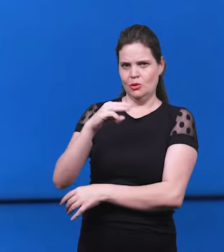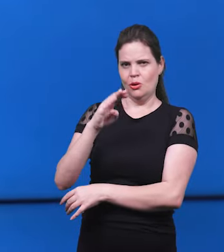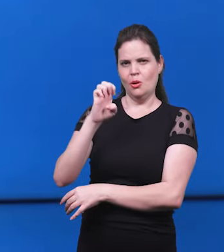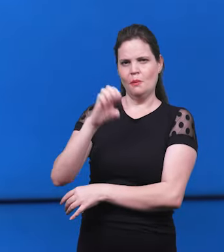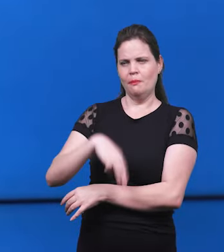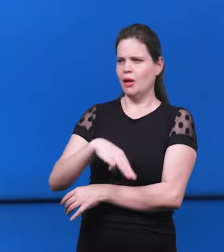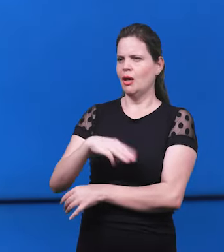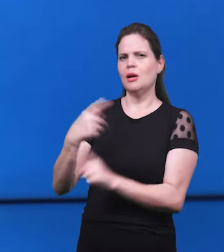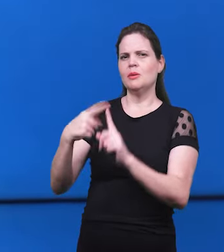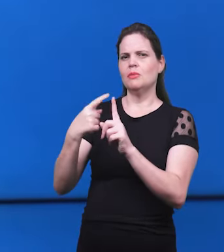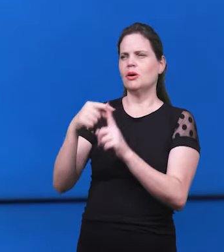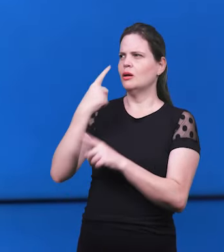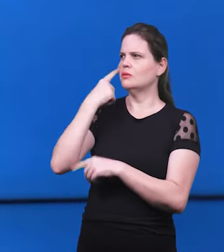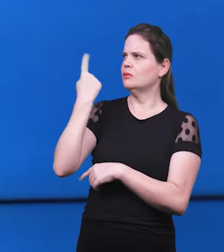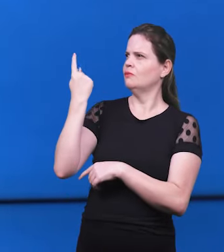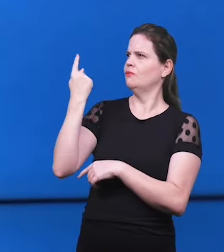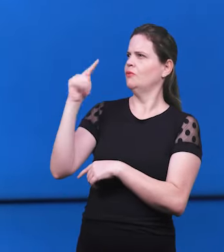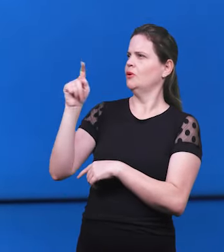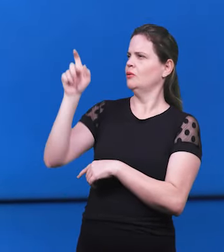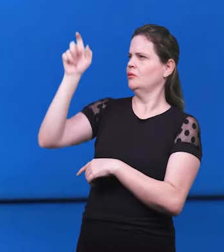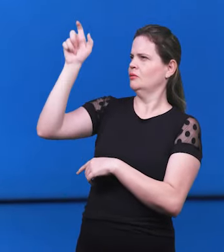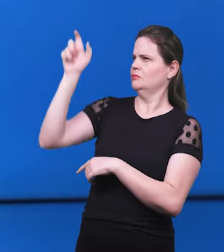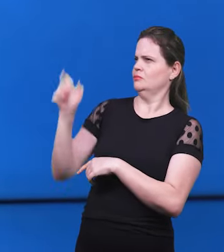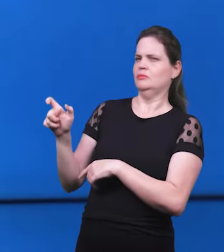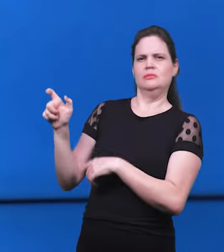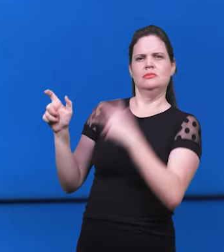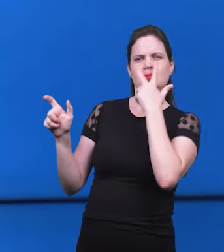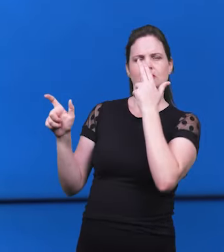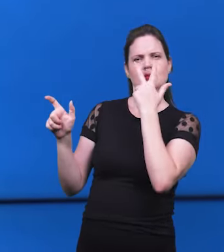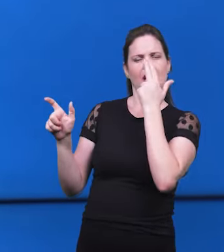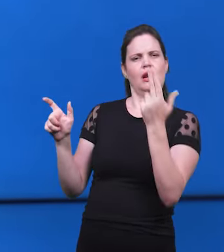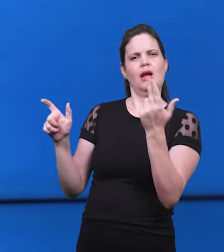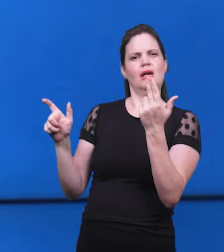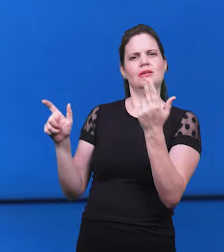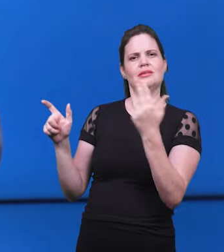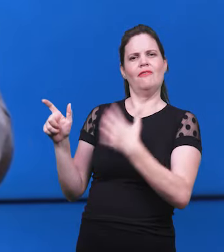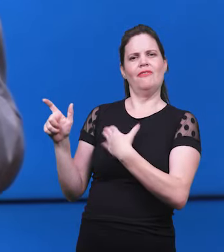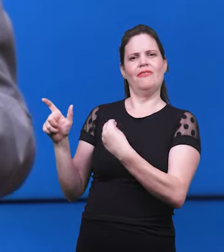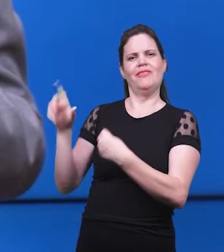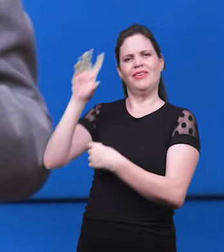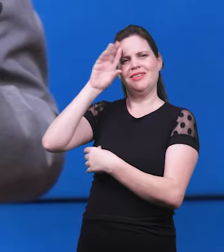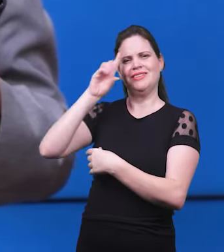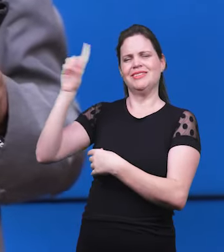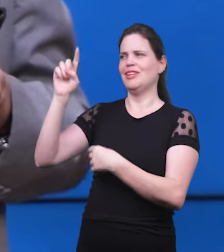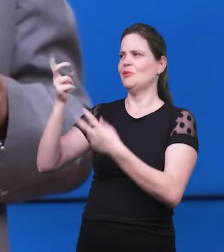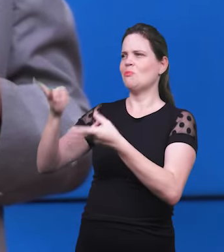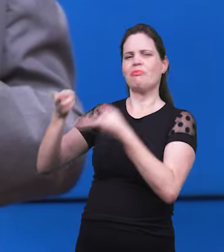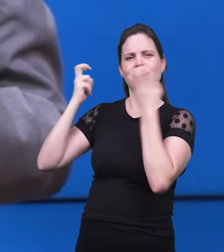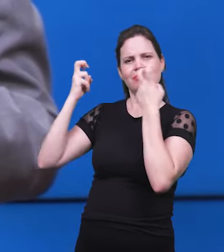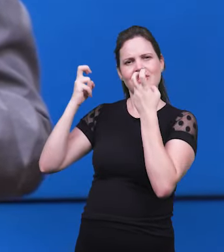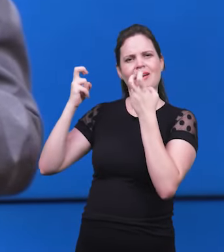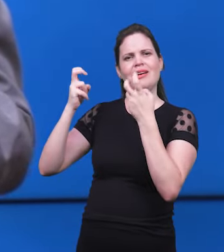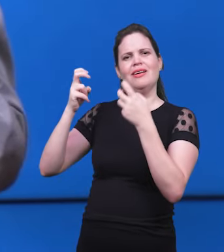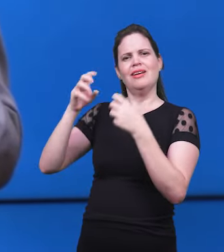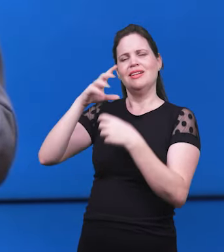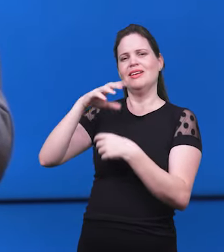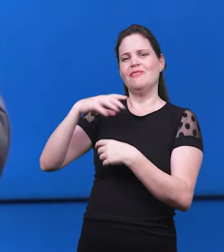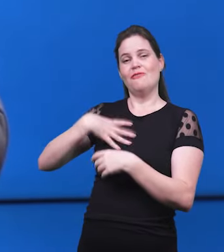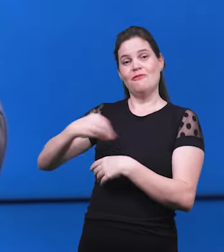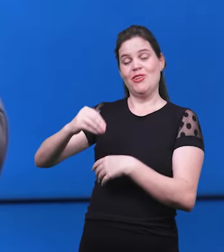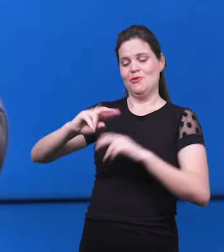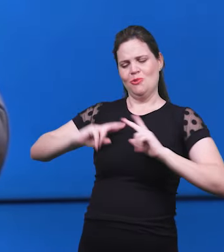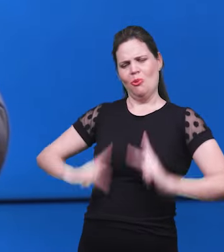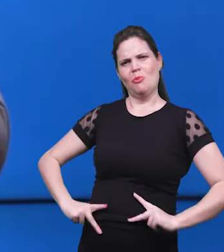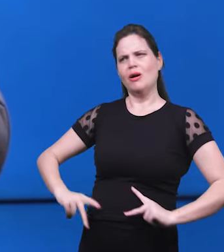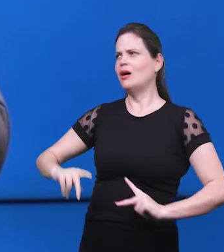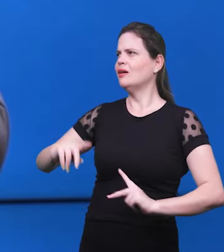sete castiçais, né? Um semelhante ao Filho do Homem, e ele naturalmente reconheceu que aquele era o Jesus que ele tinha